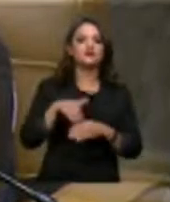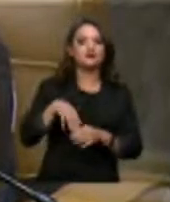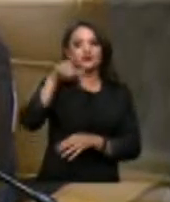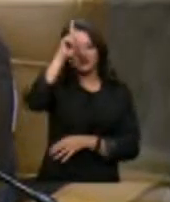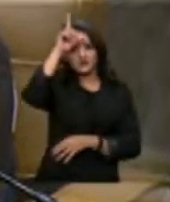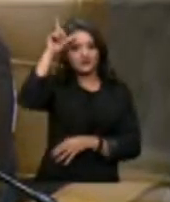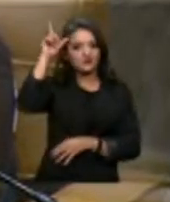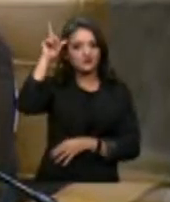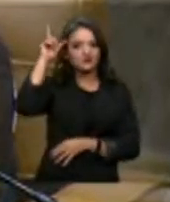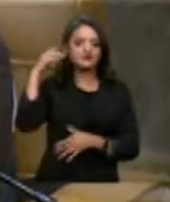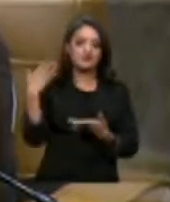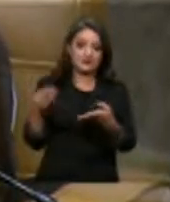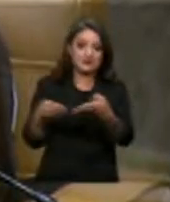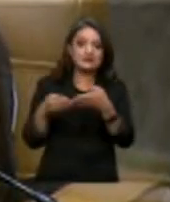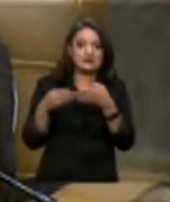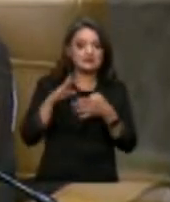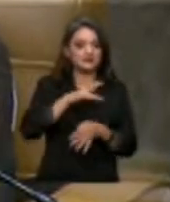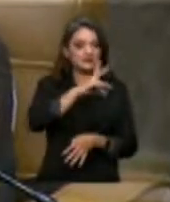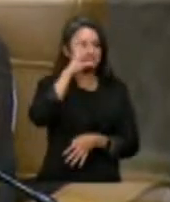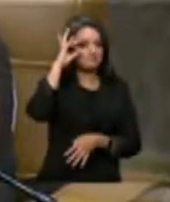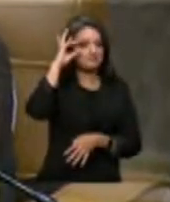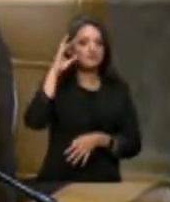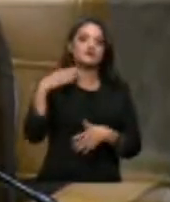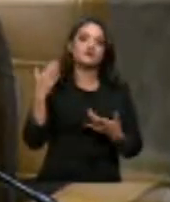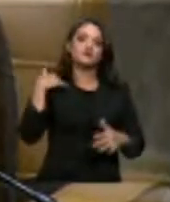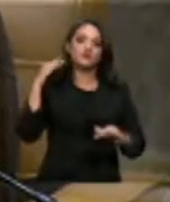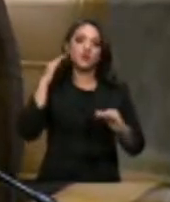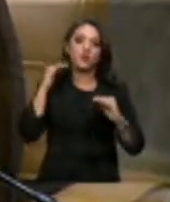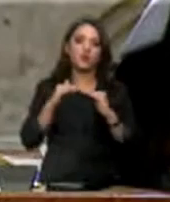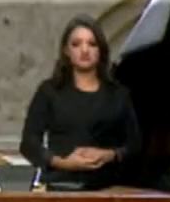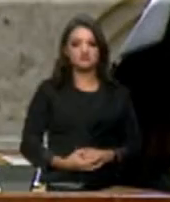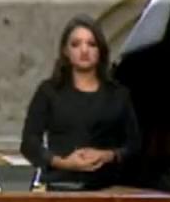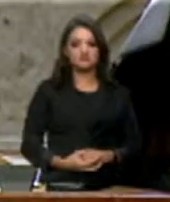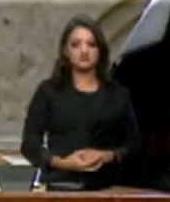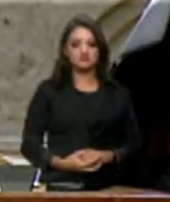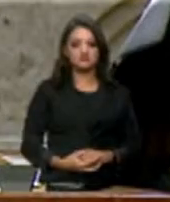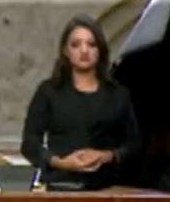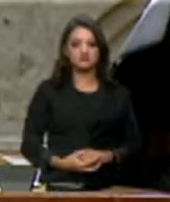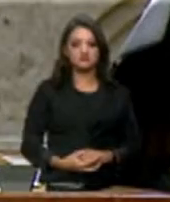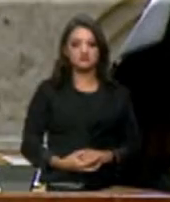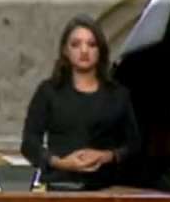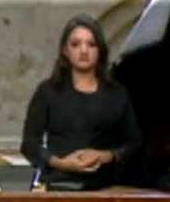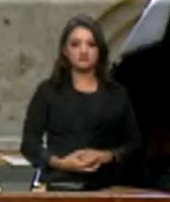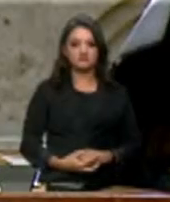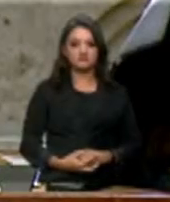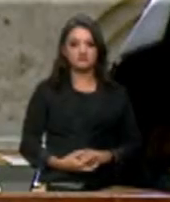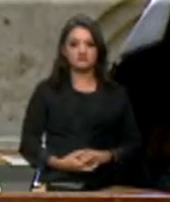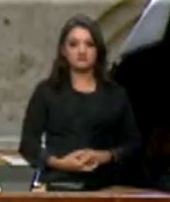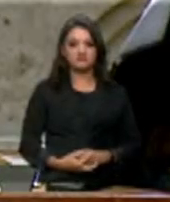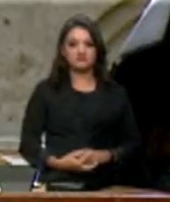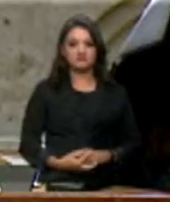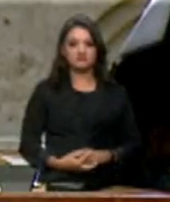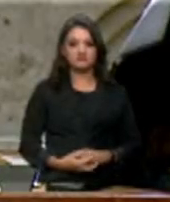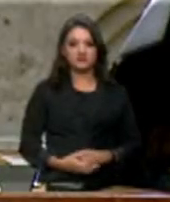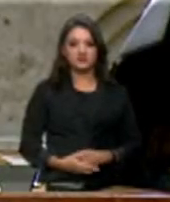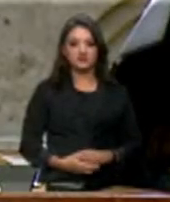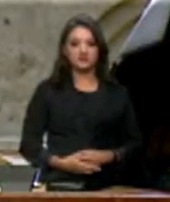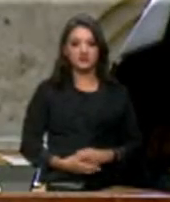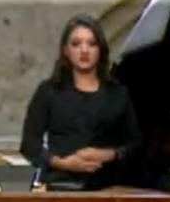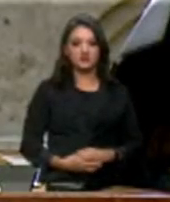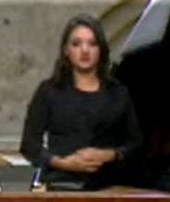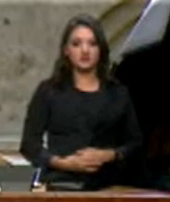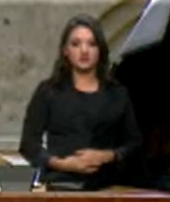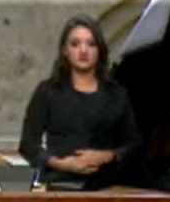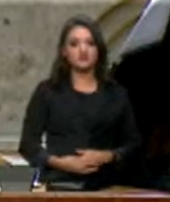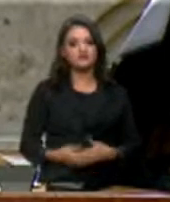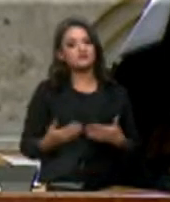vênia ao ministro André Mendonça, eu acompanho o ministro Alexandre de Moraes. Bom, eu, a míngua da possibilidade